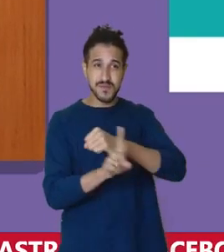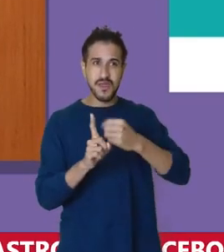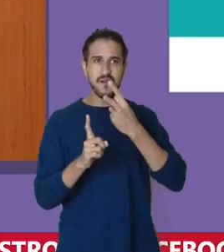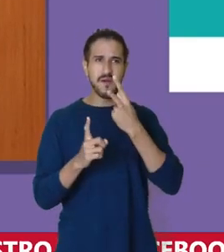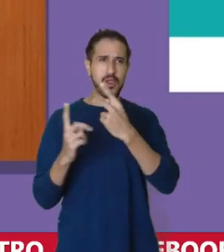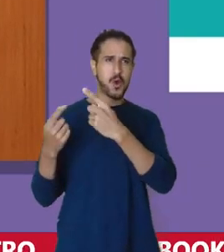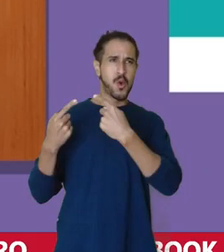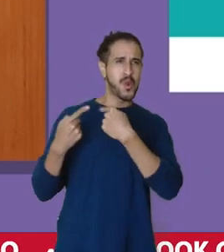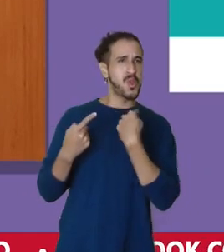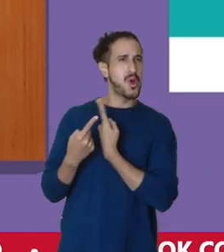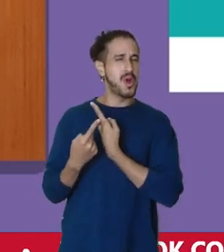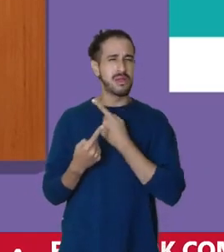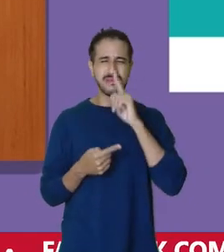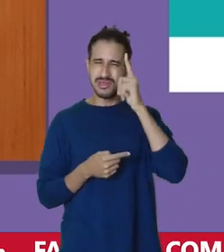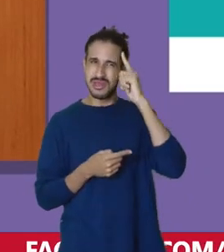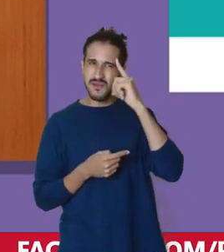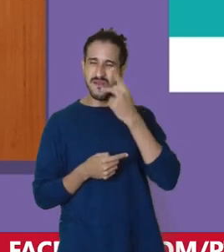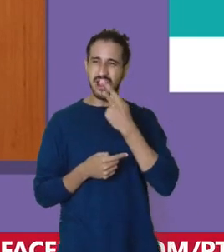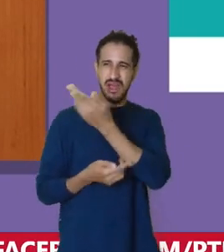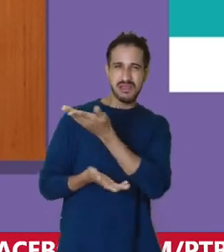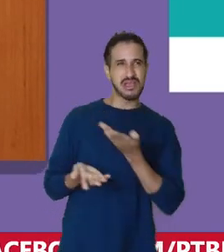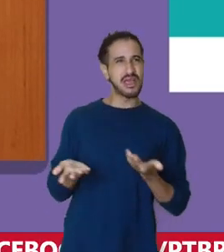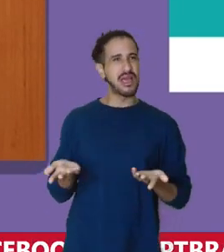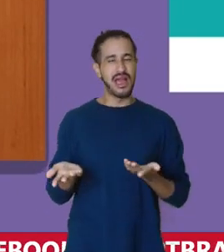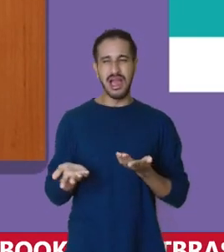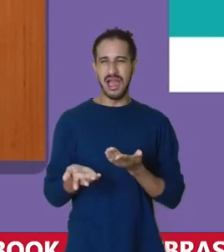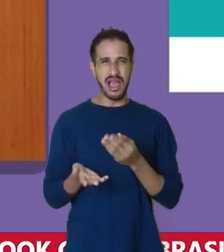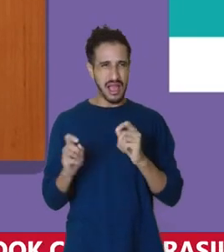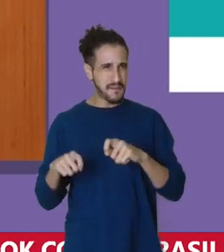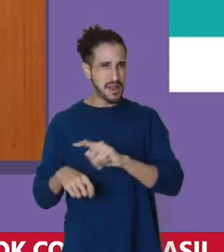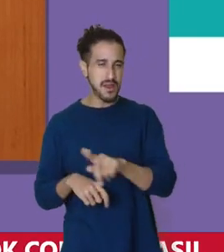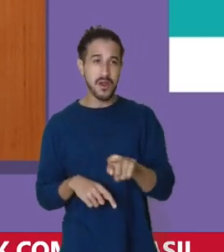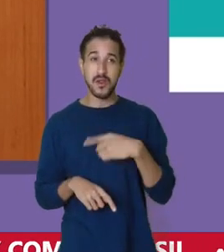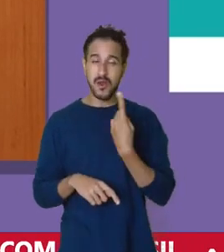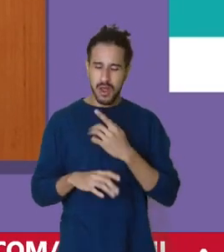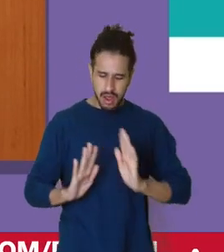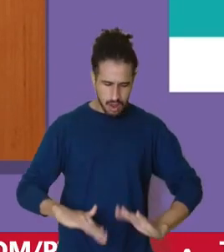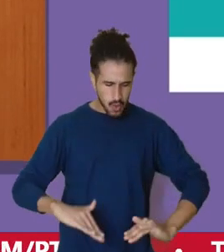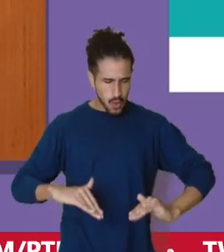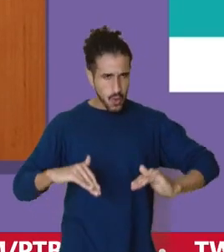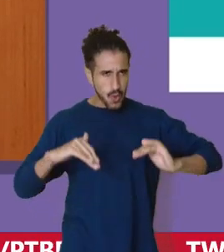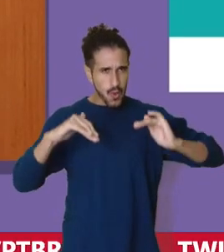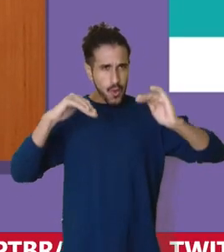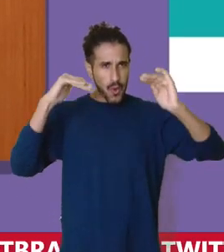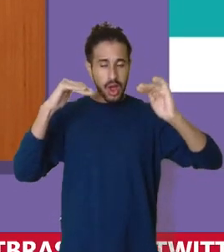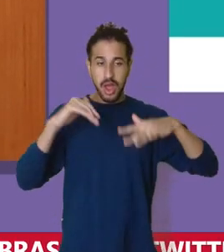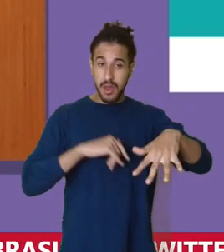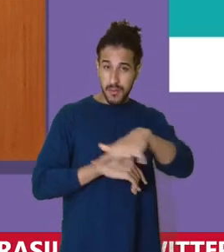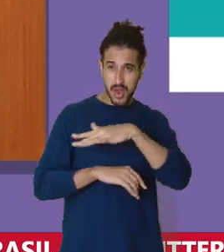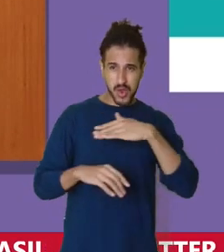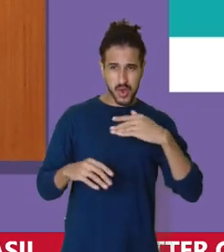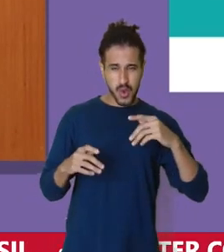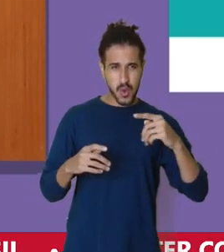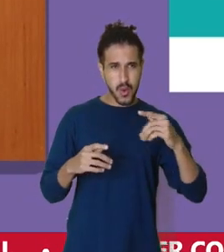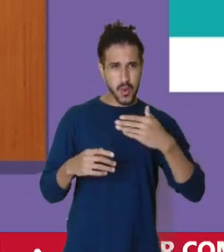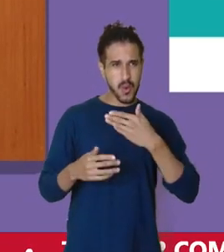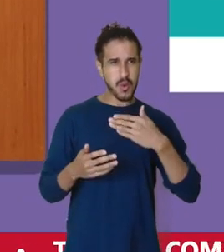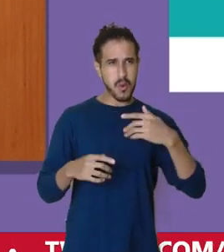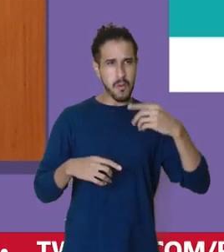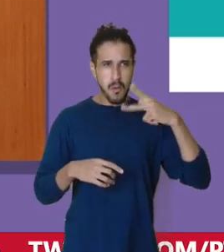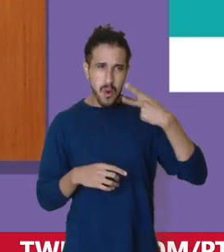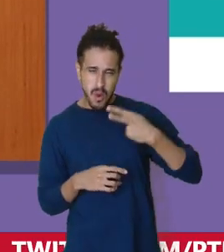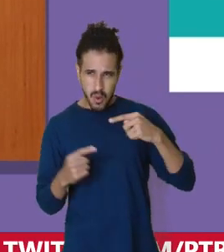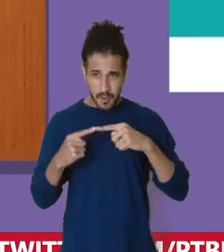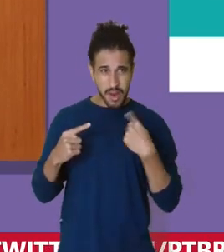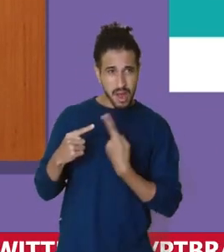pra gente todos os dias, cotidianamente, desde que a gente é pequenininha, que os espaços públicos não são nossos, que